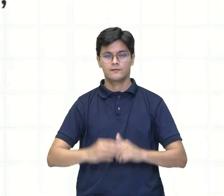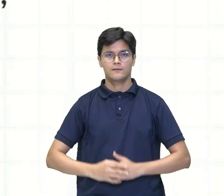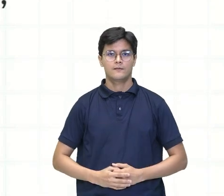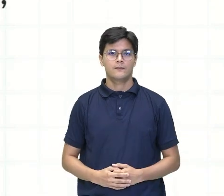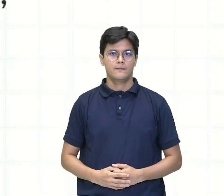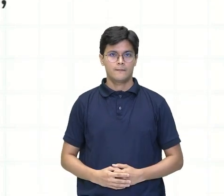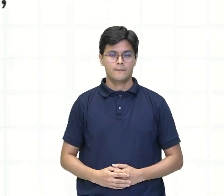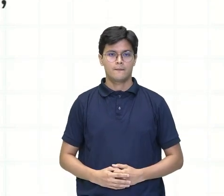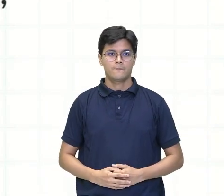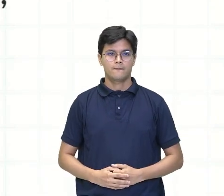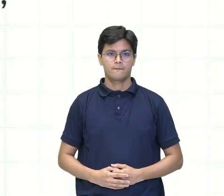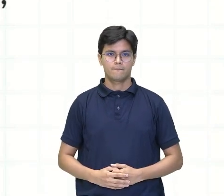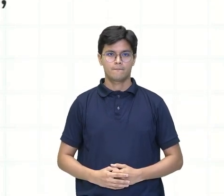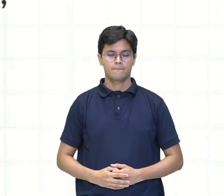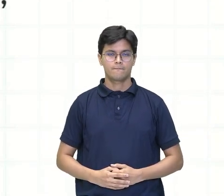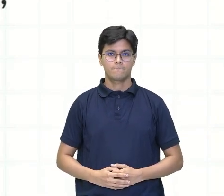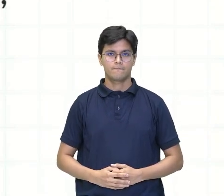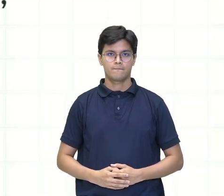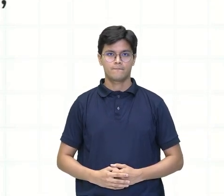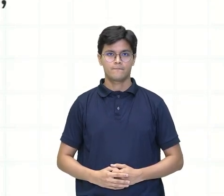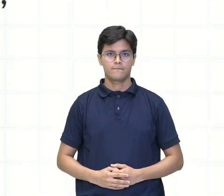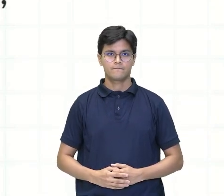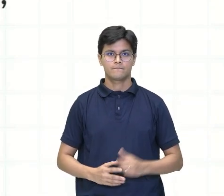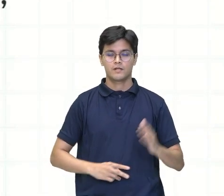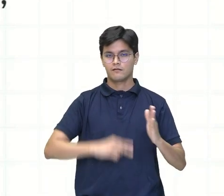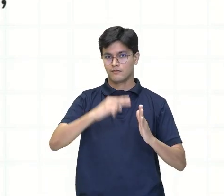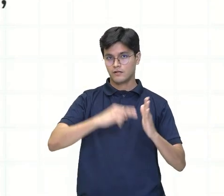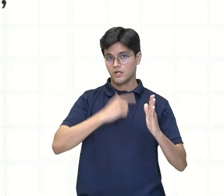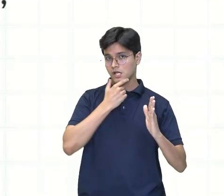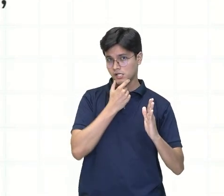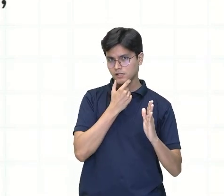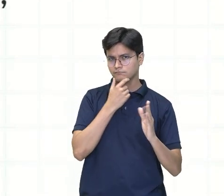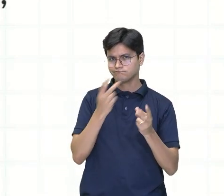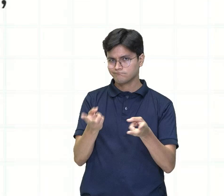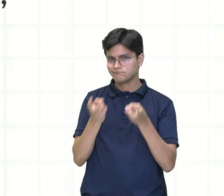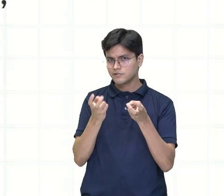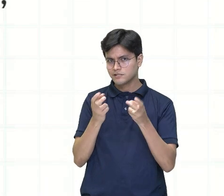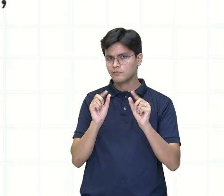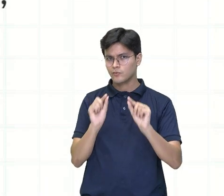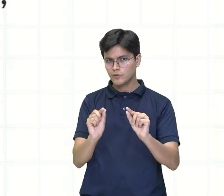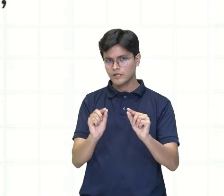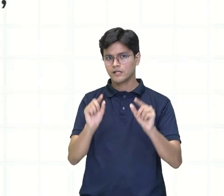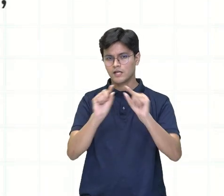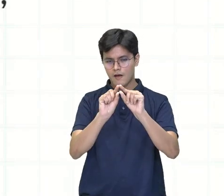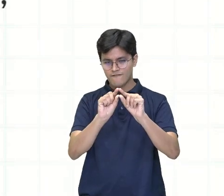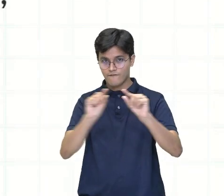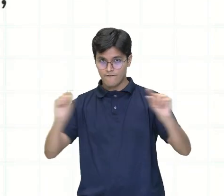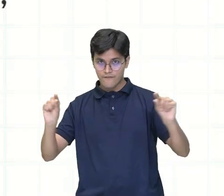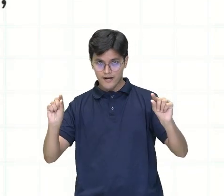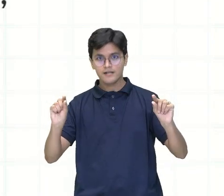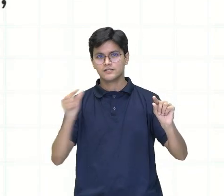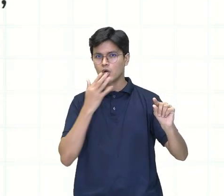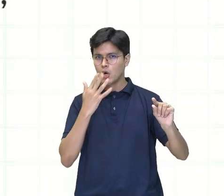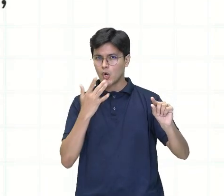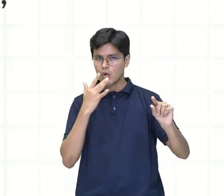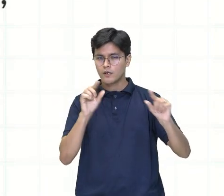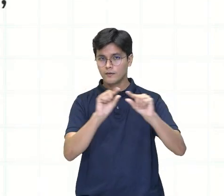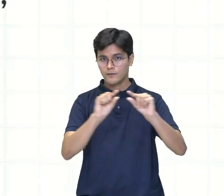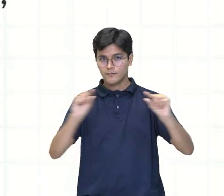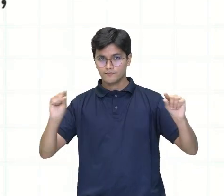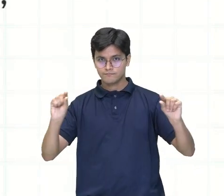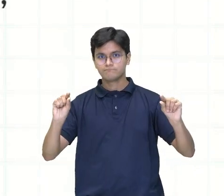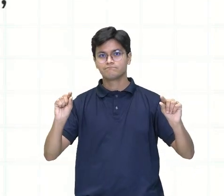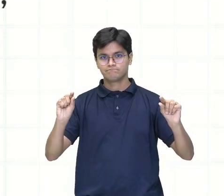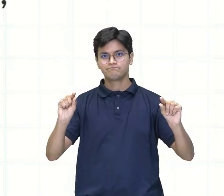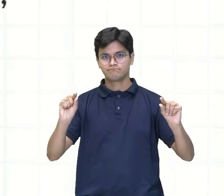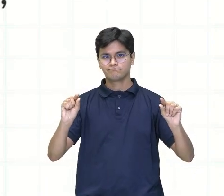A man who was driving on the road. Observem aí que este pedacinho está em destaque, não é? O destaque